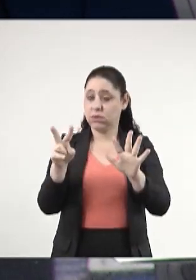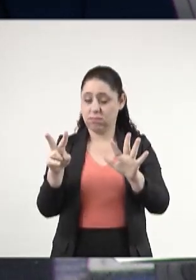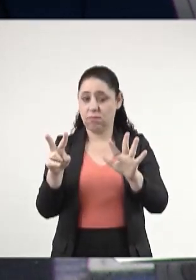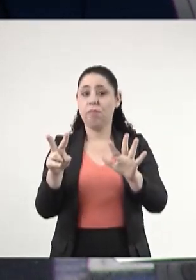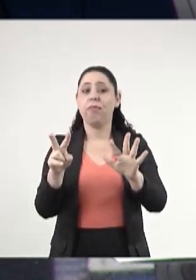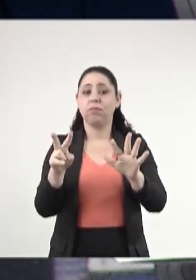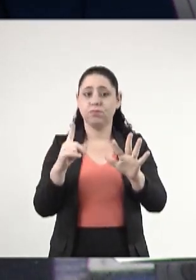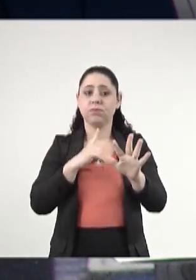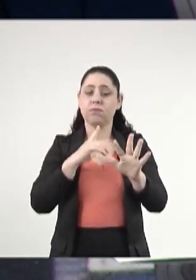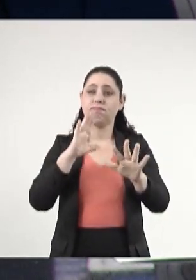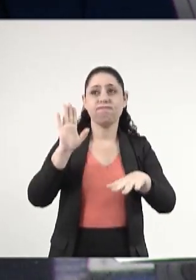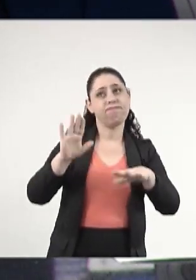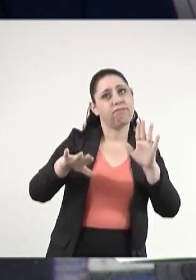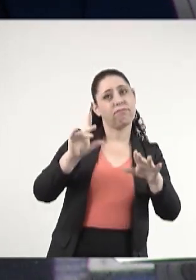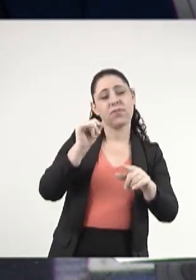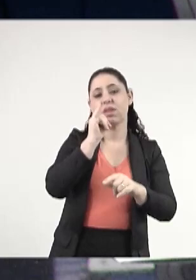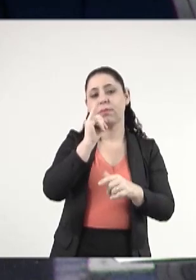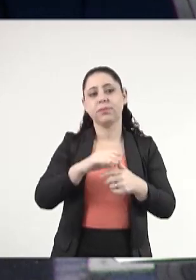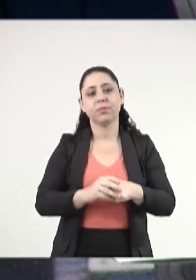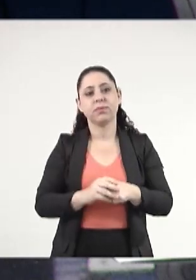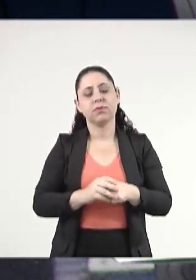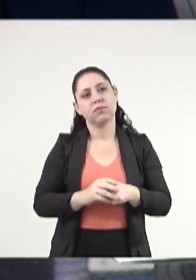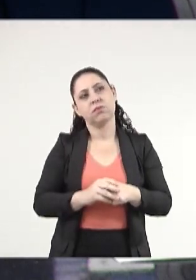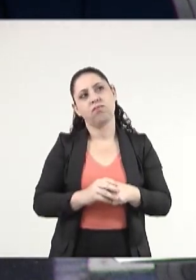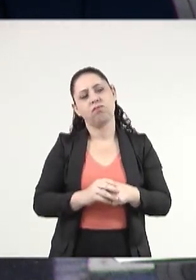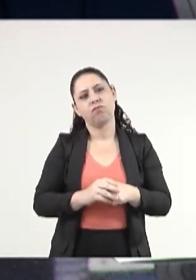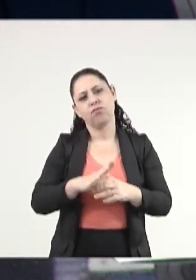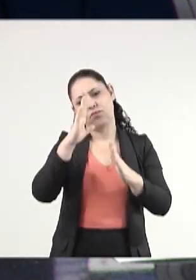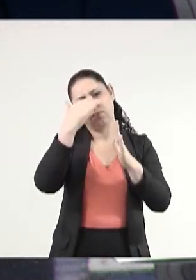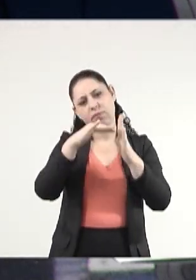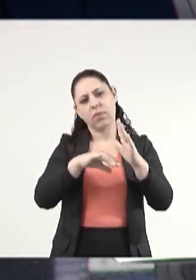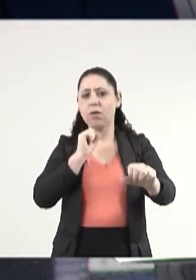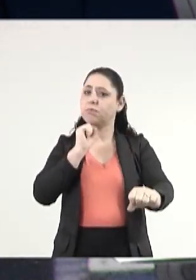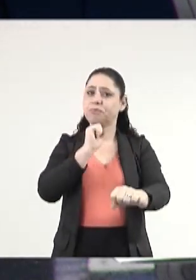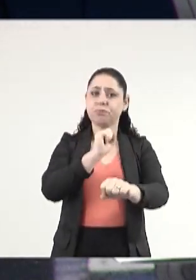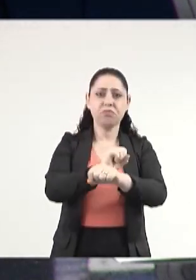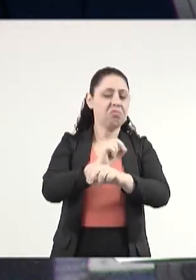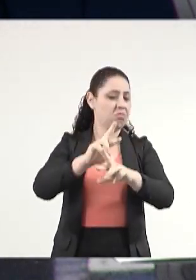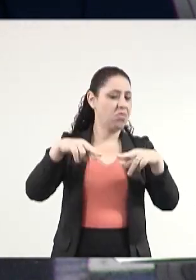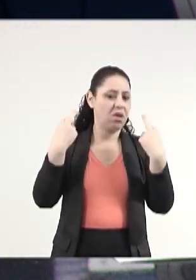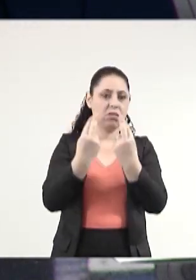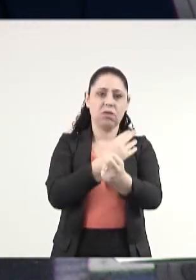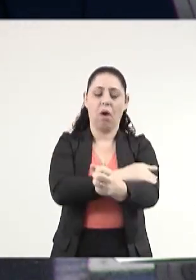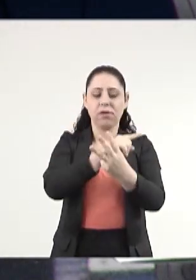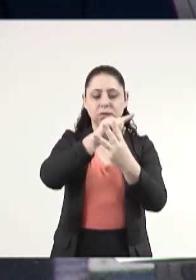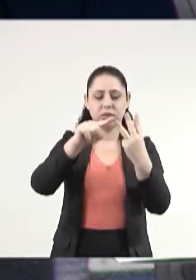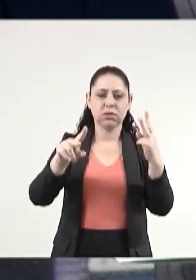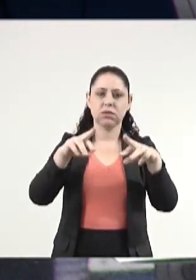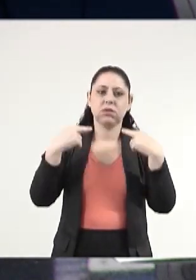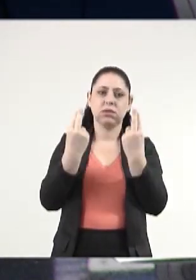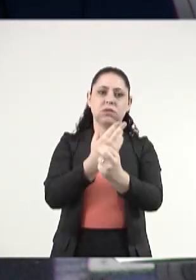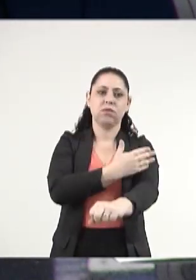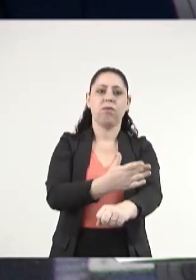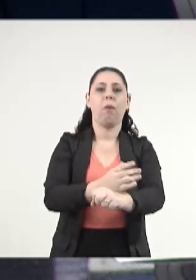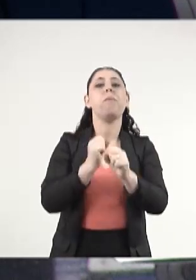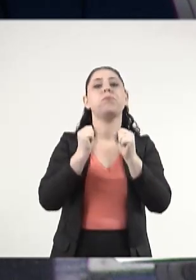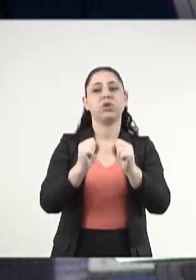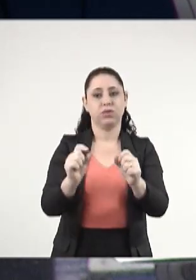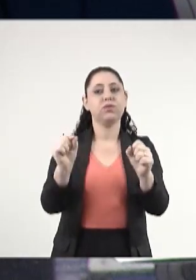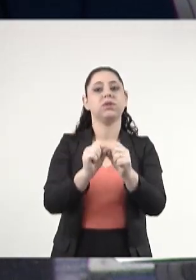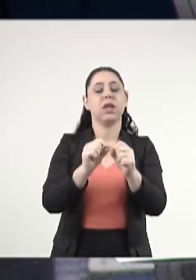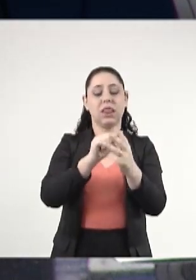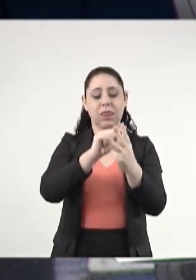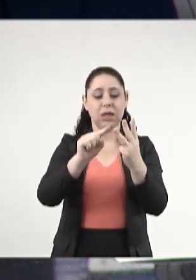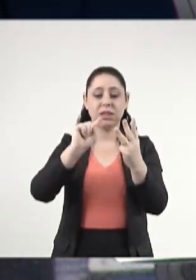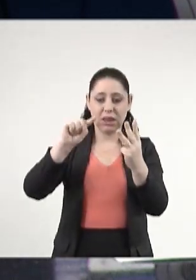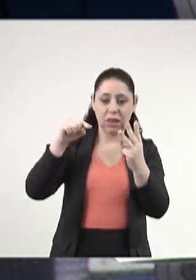Tá? De repente, estamos pensando em ordem do dia, mas de repente em suspensão total de 3 dias de sessão e a gente possa fazer essas